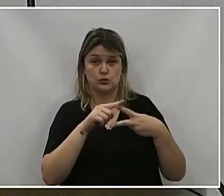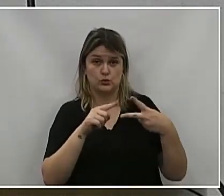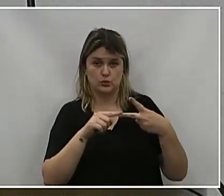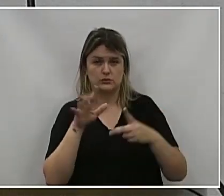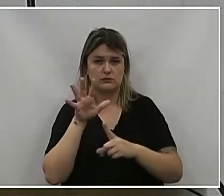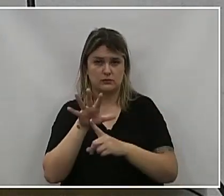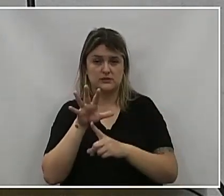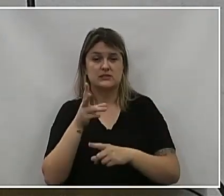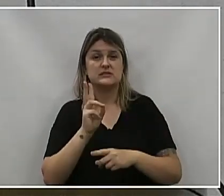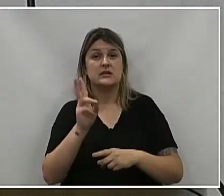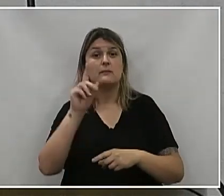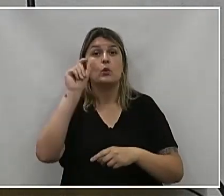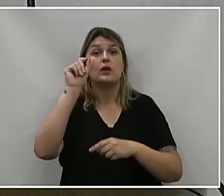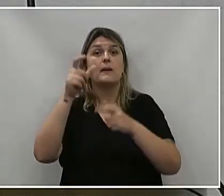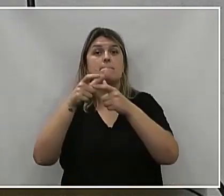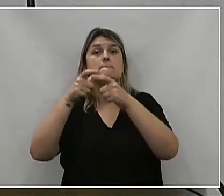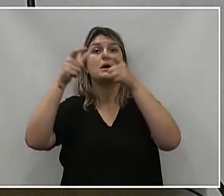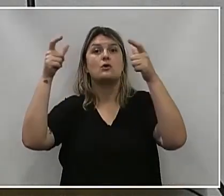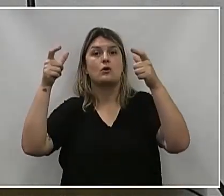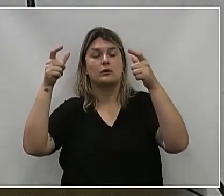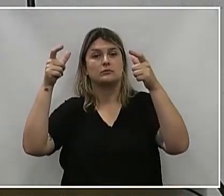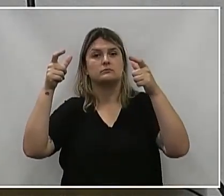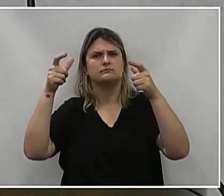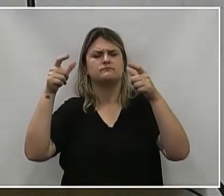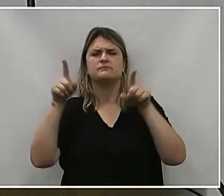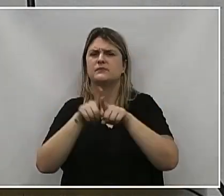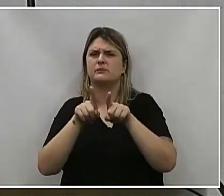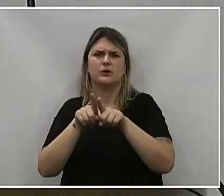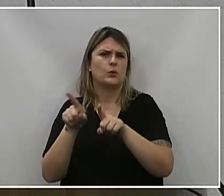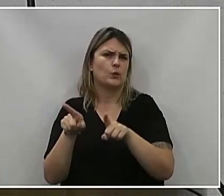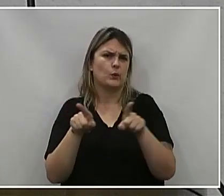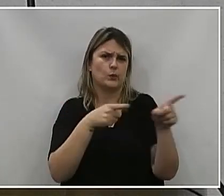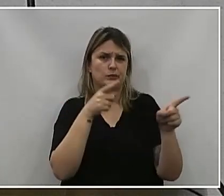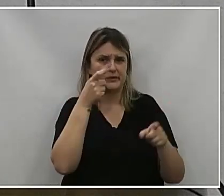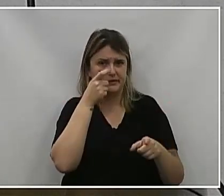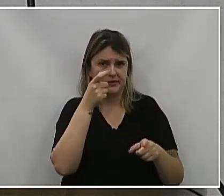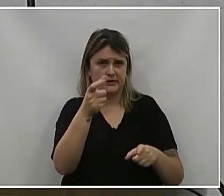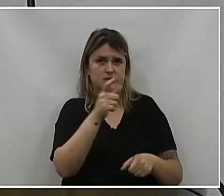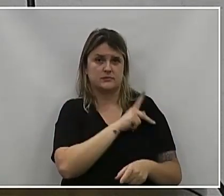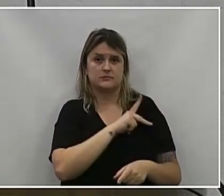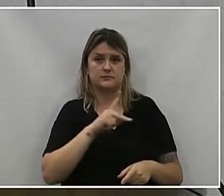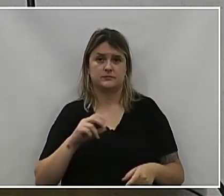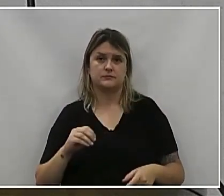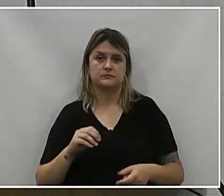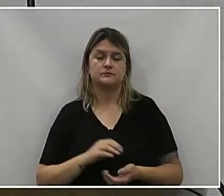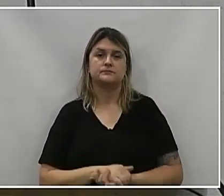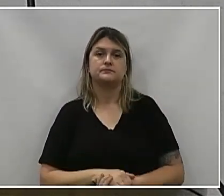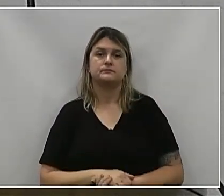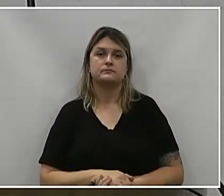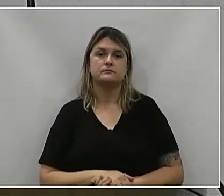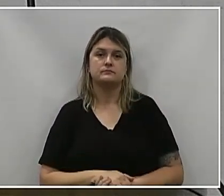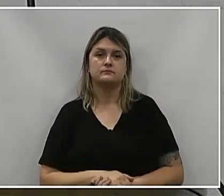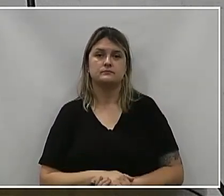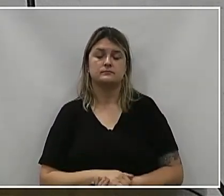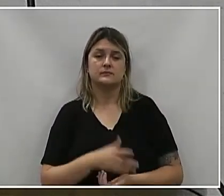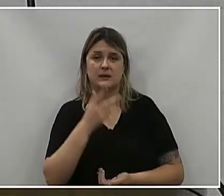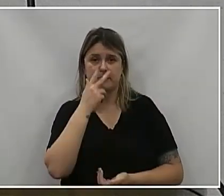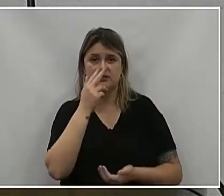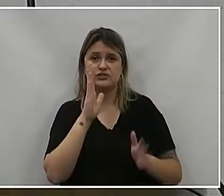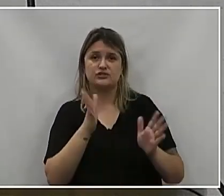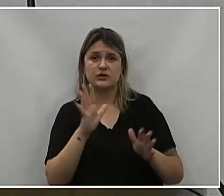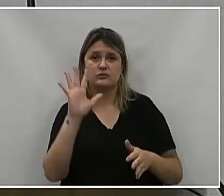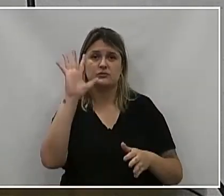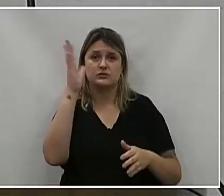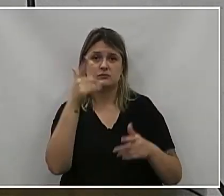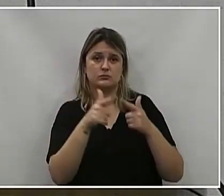sempre o que fosse maior. Então, isso já vai contra o interesse público, né? Então, aí já teríamos um problema